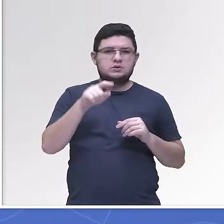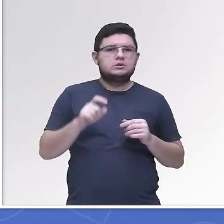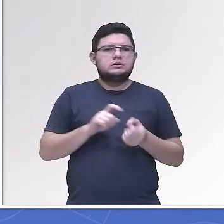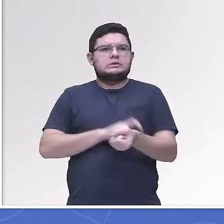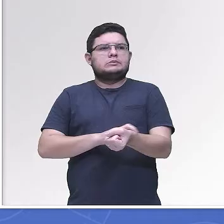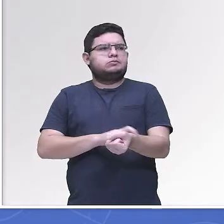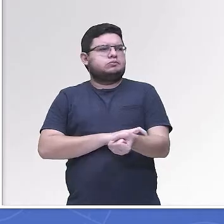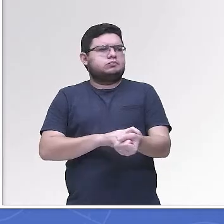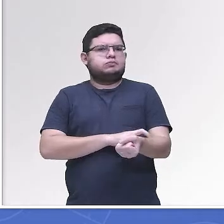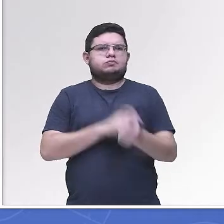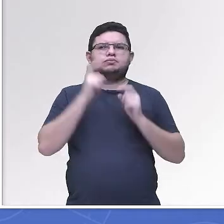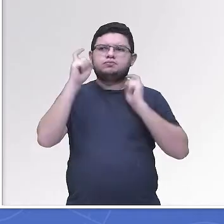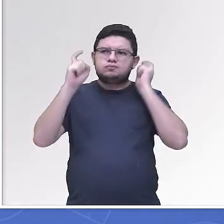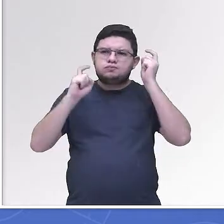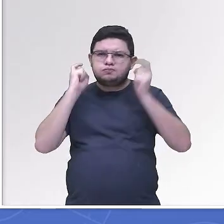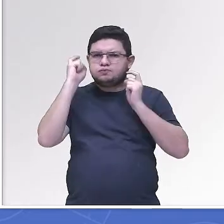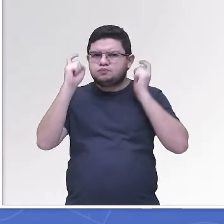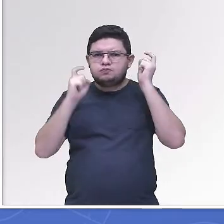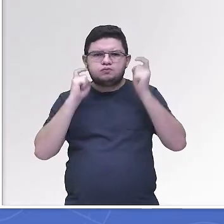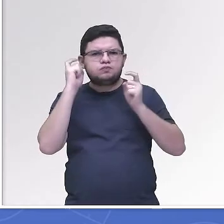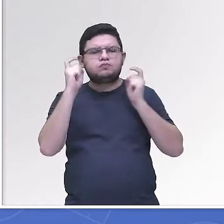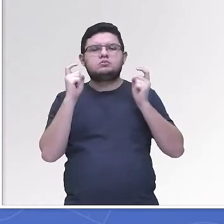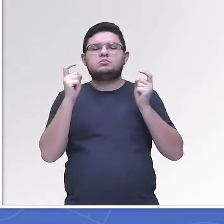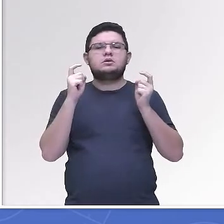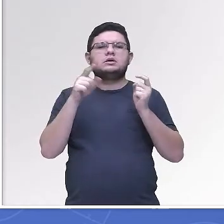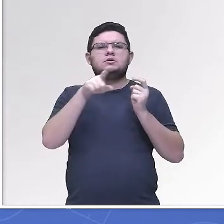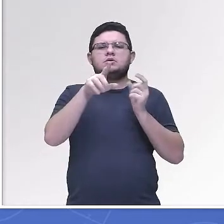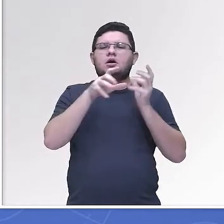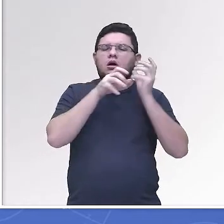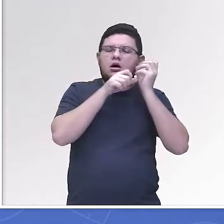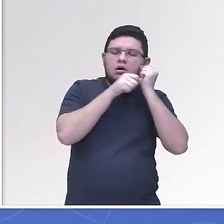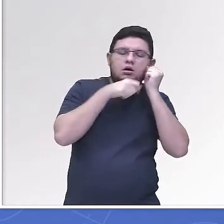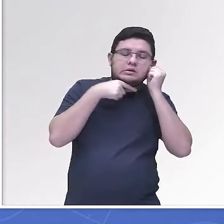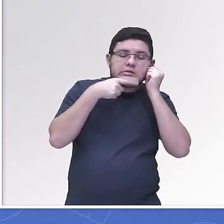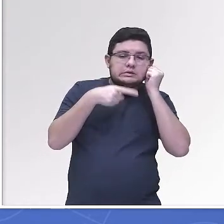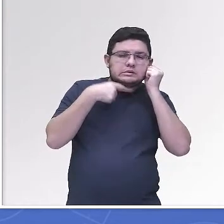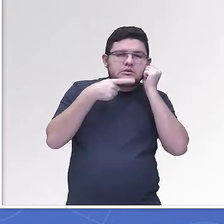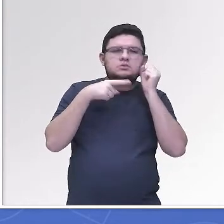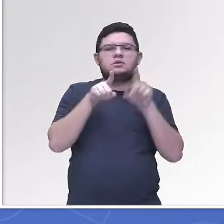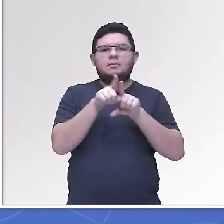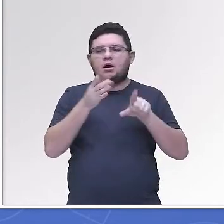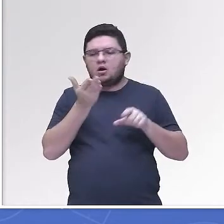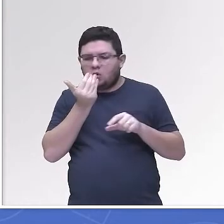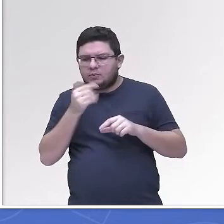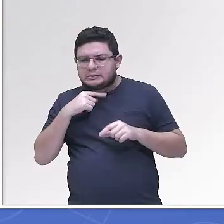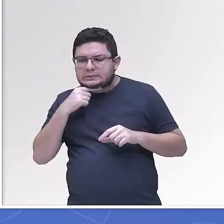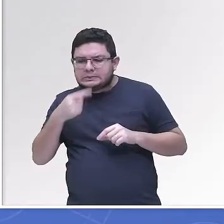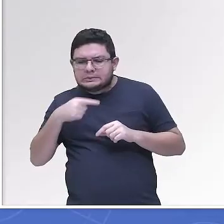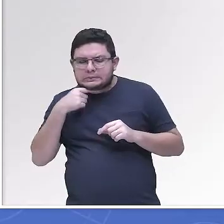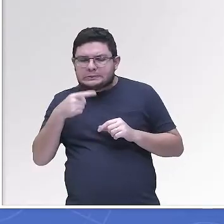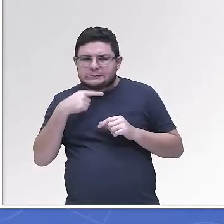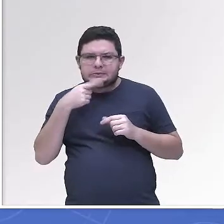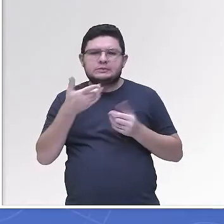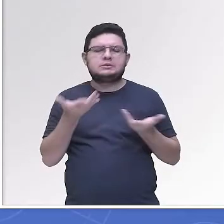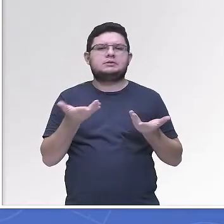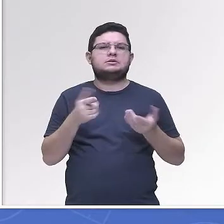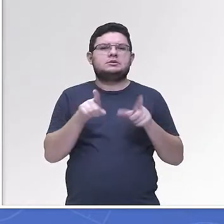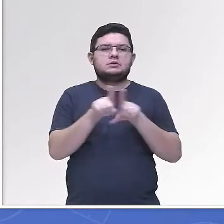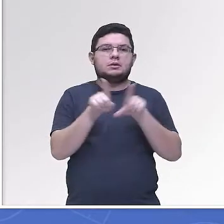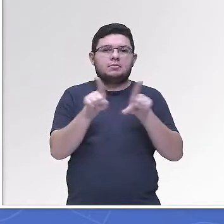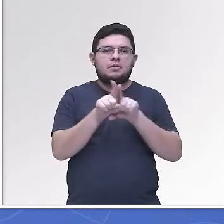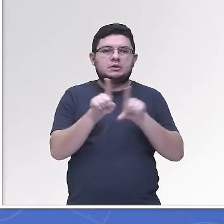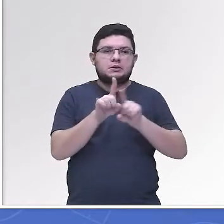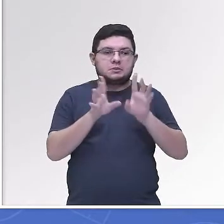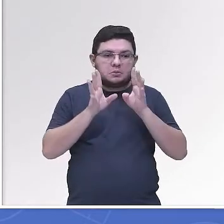muito nervoso, não tem o sono regular, falta de apetite, você não consegue se concentrar